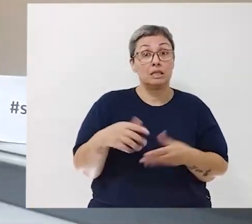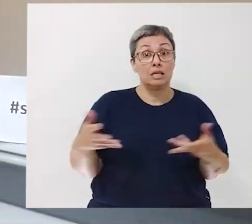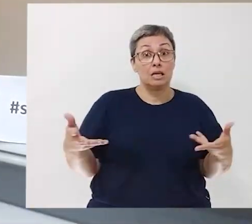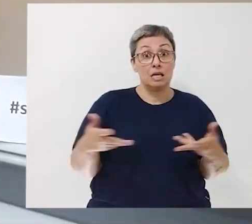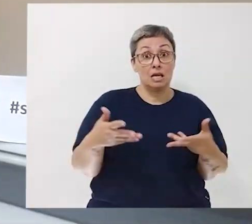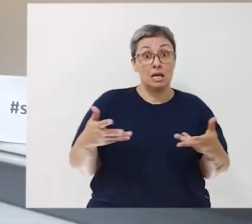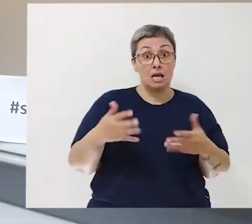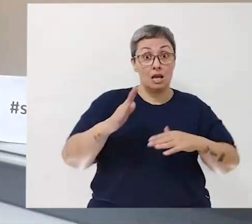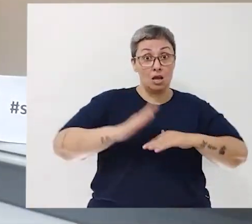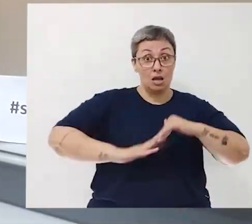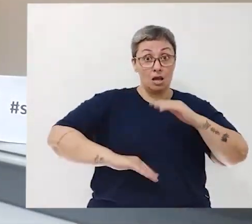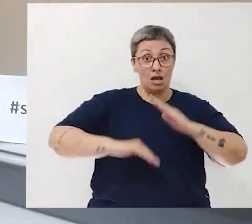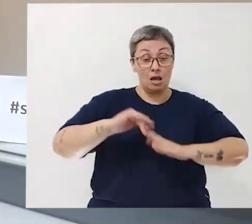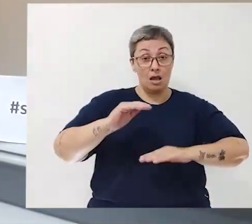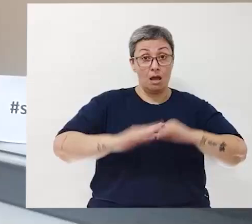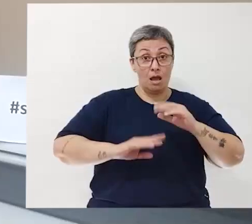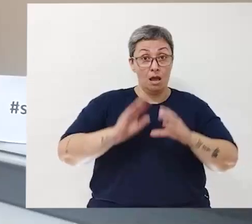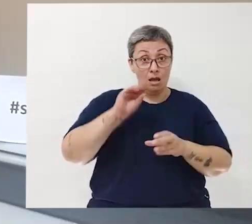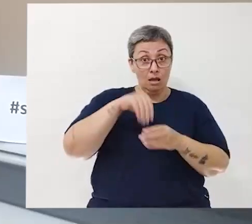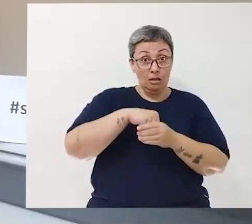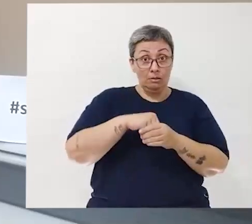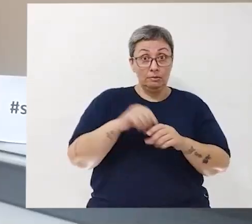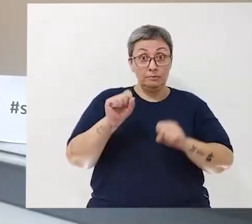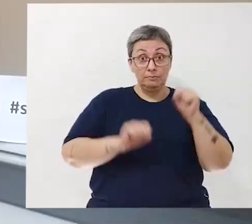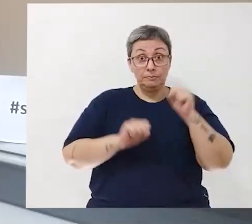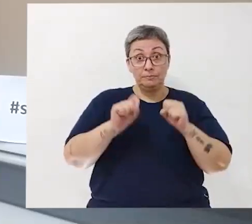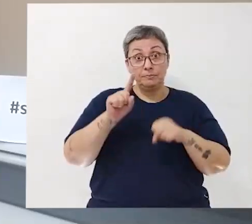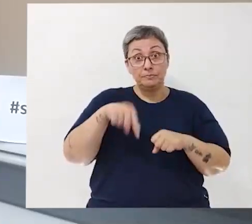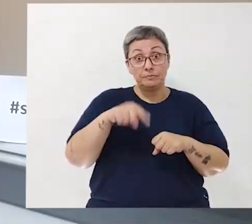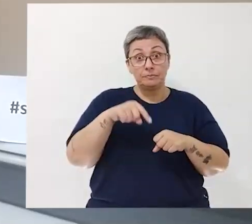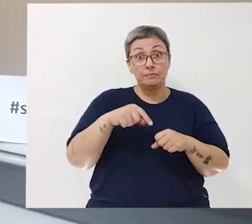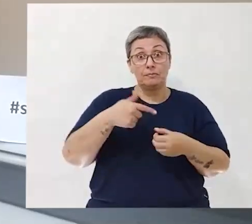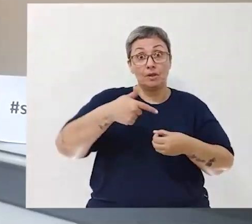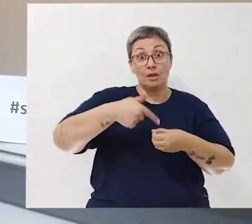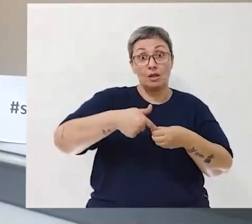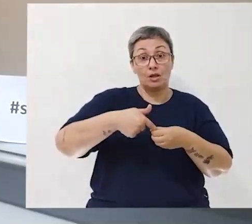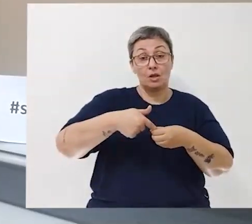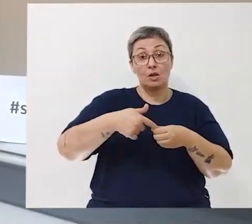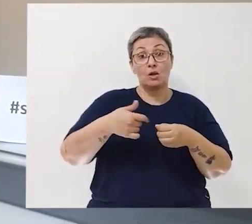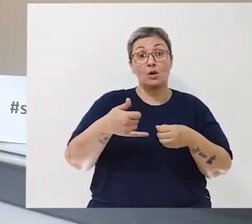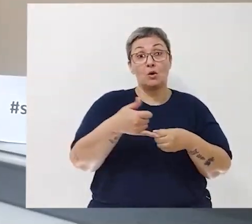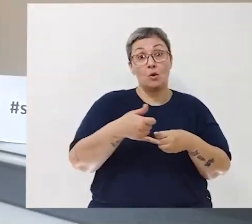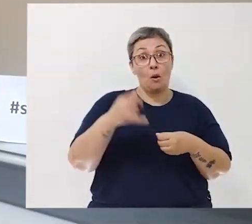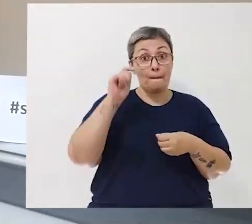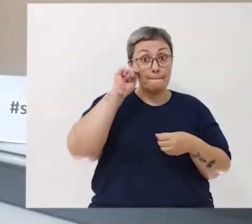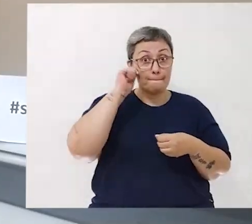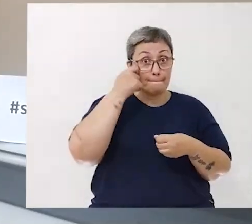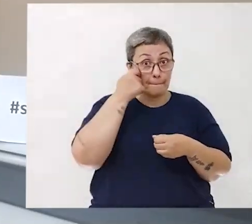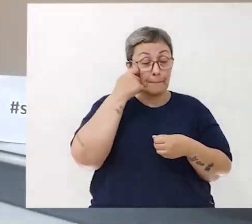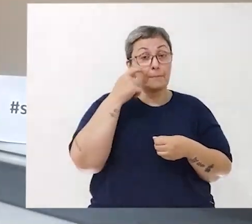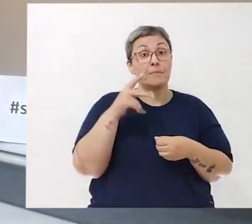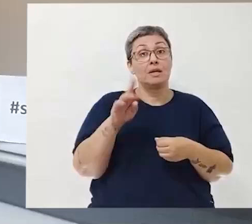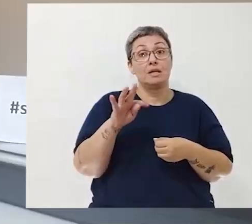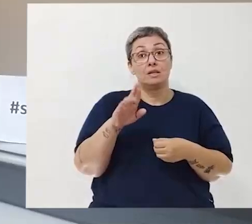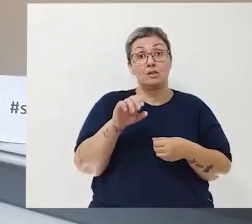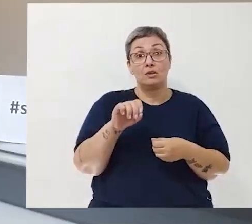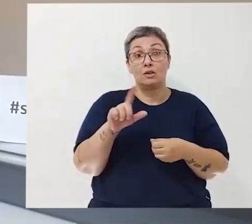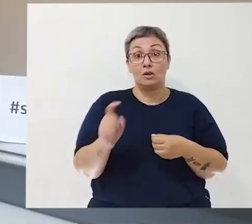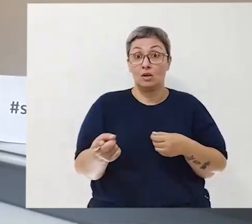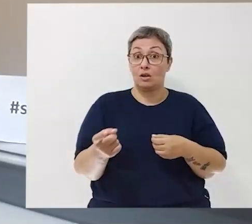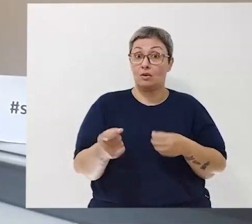nas atividades industriais é o petróleo, tá? Que é uma